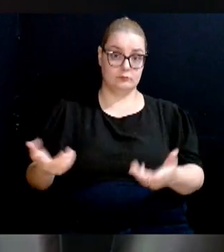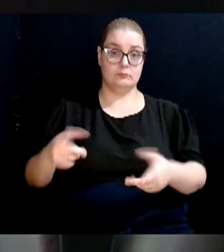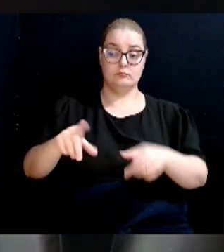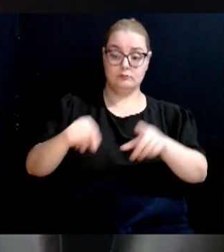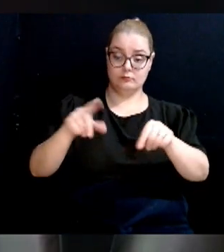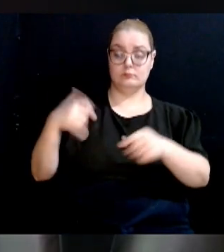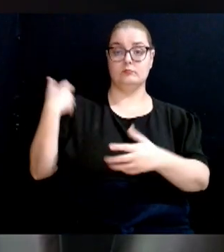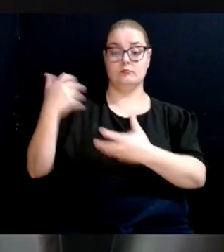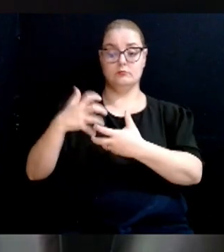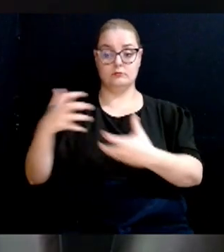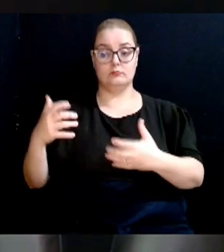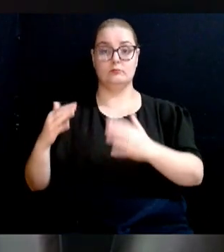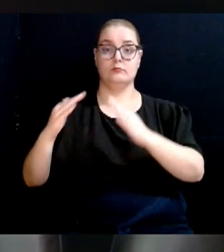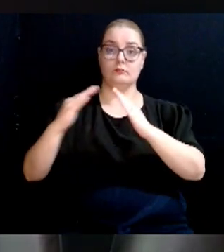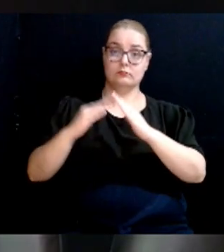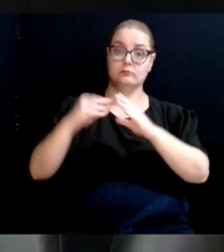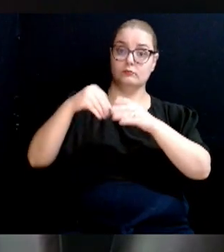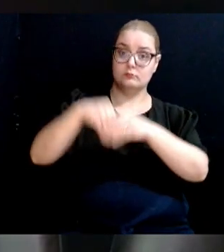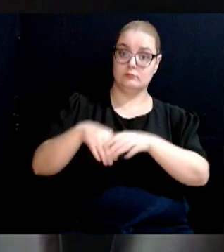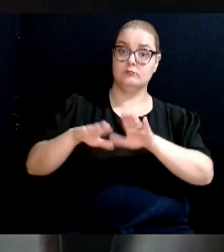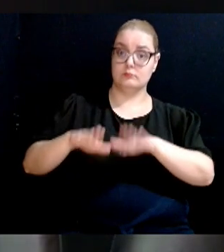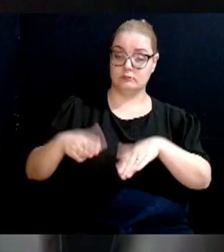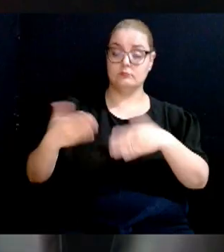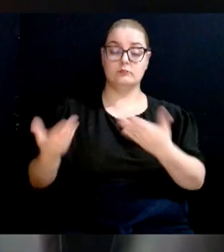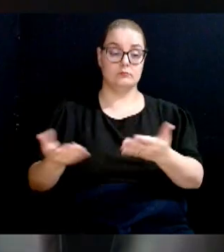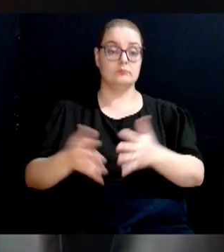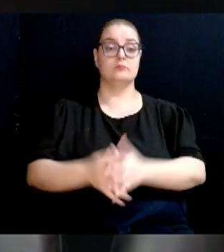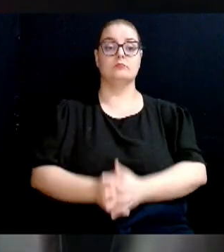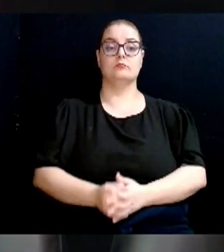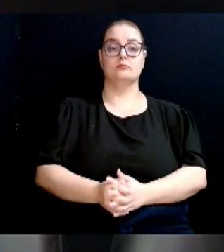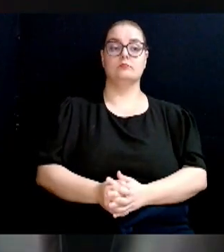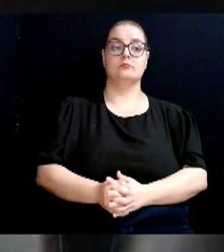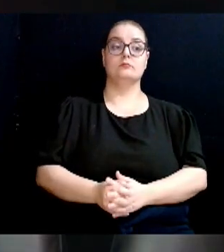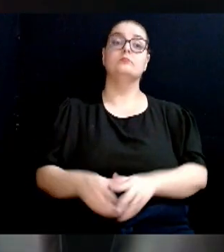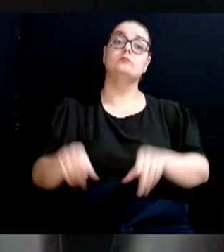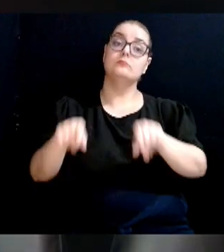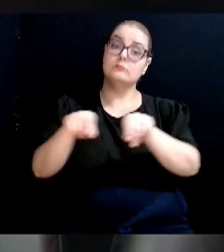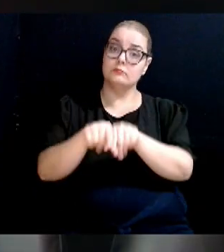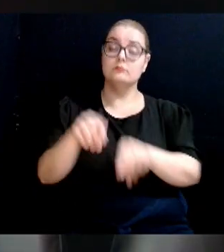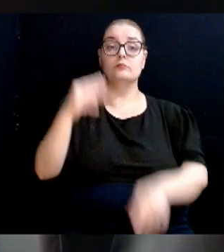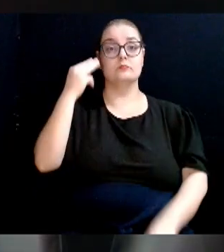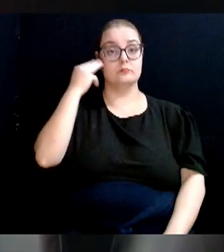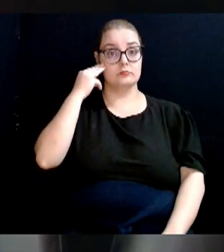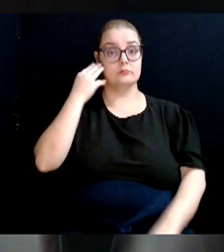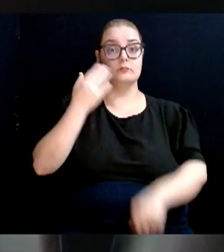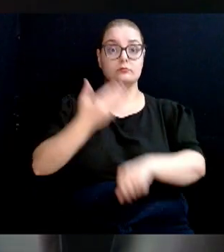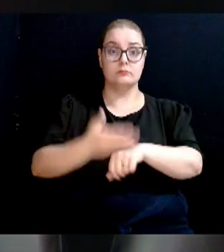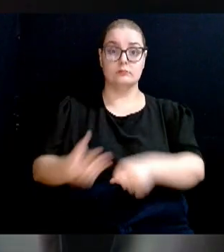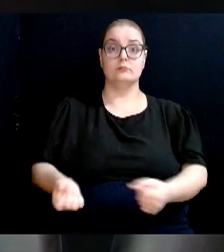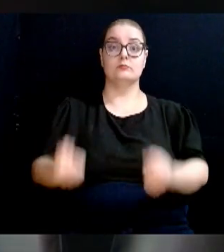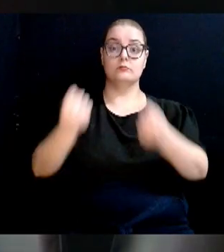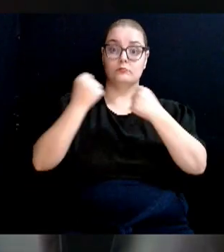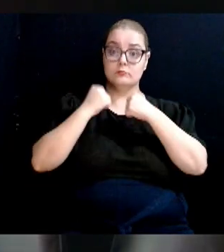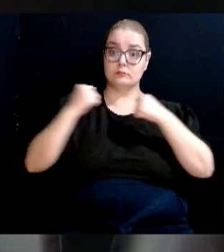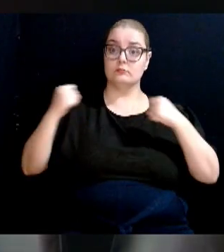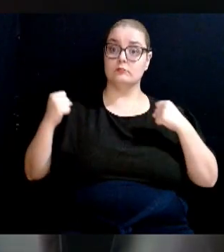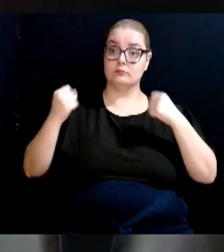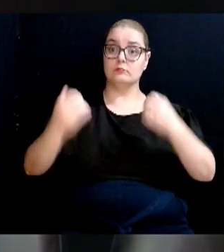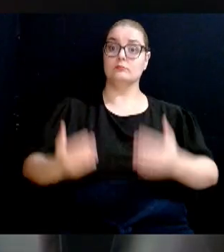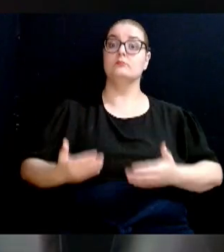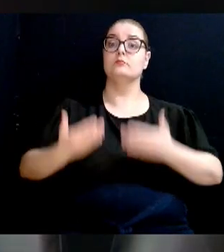nos lares também, mas também para a mente, o exercício físico, ele traz